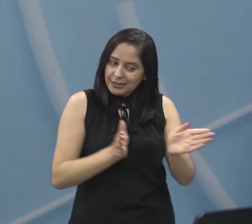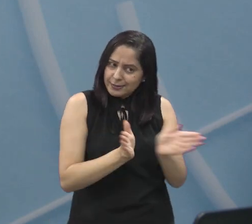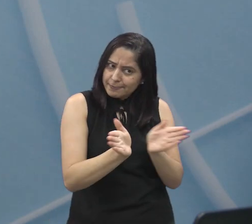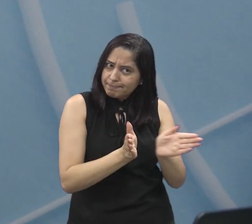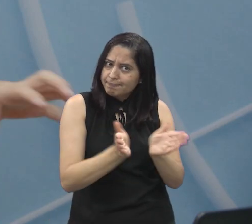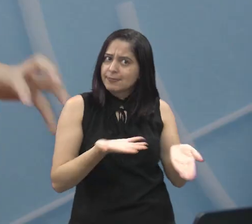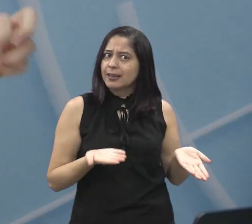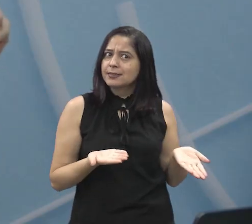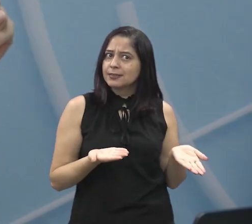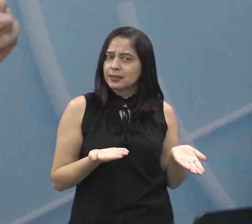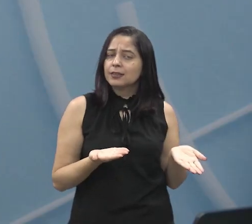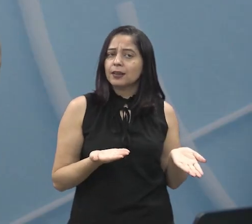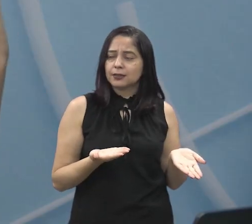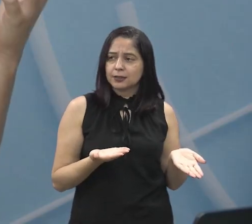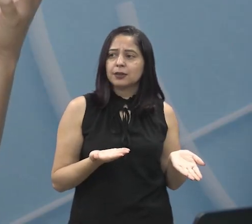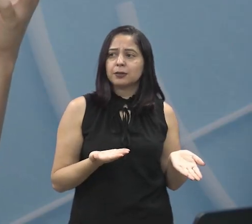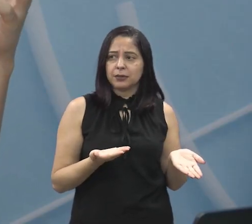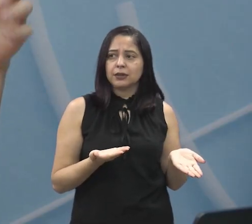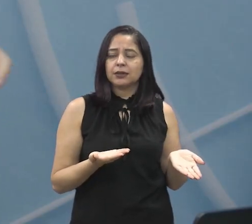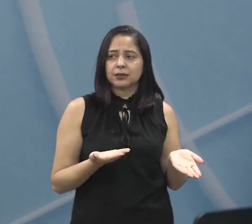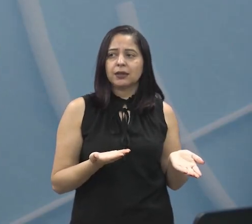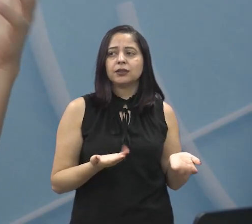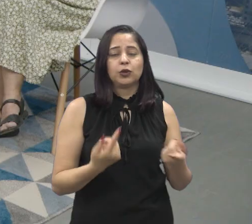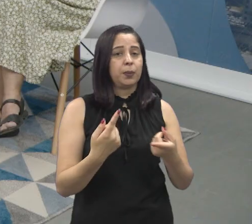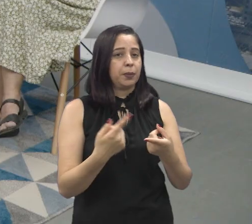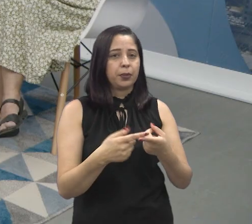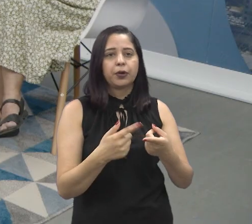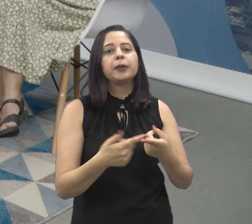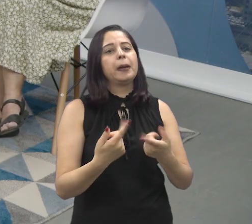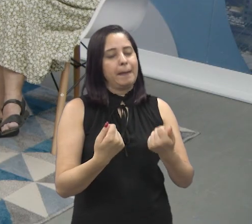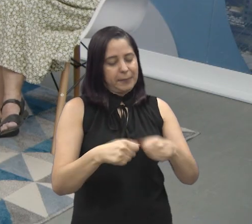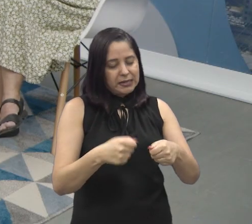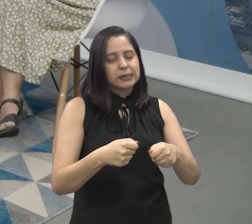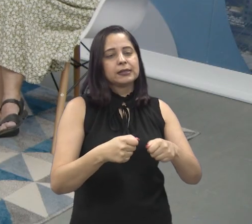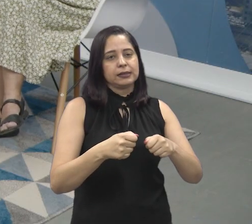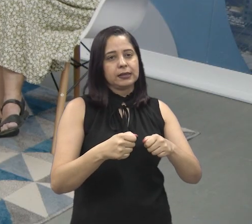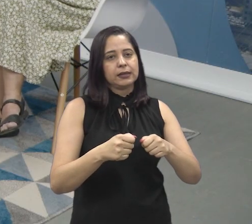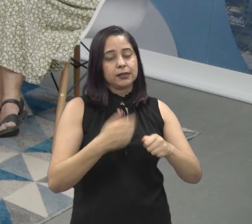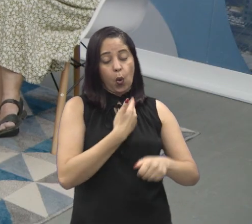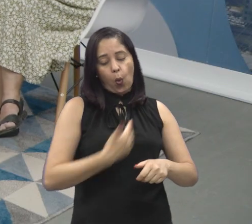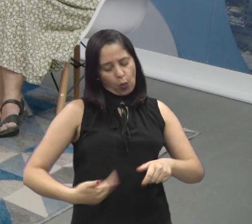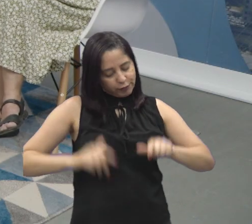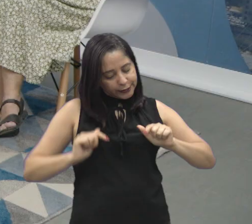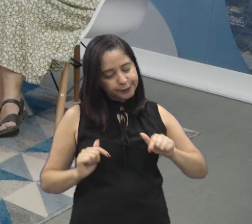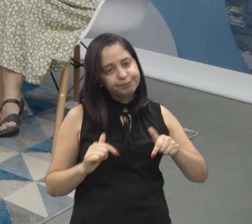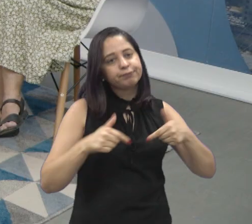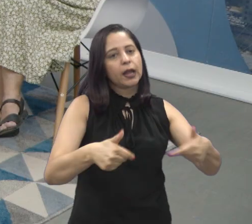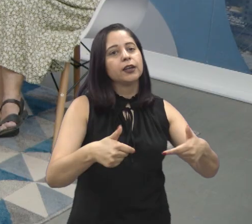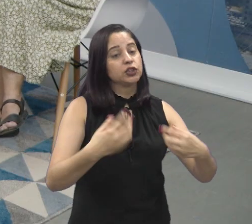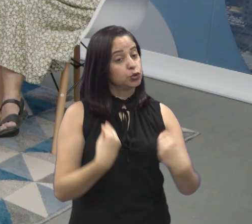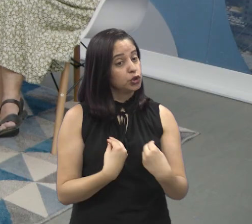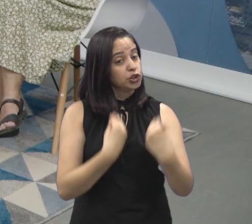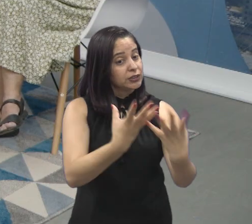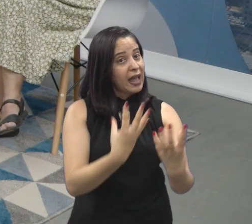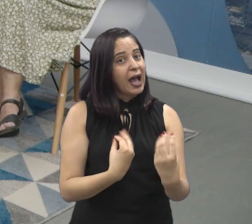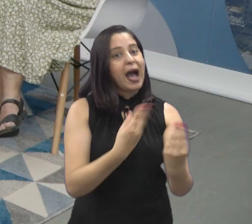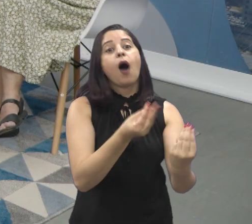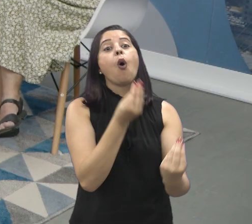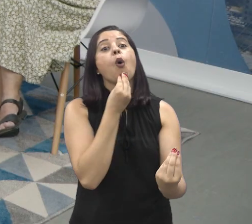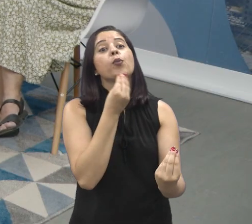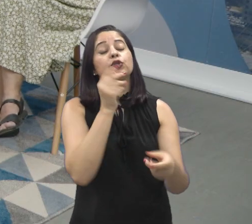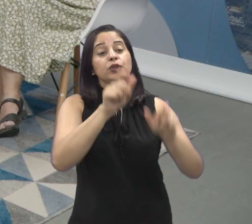né? Esse assunto ser levado em conta, né? Políticas públicas que favoreçam esse acesso da população